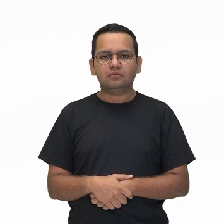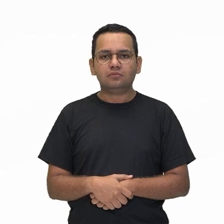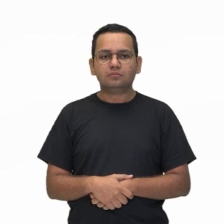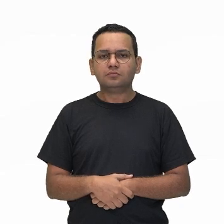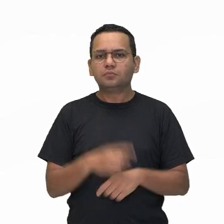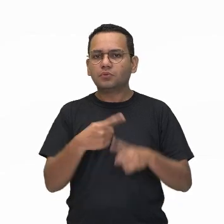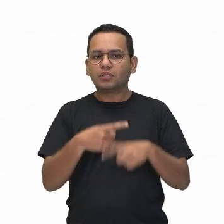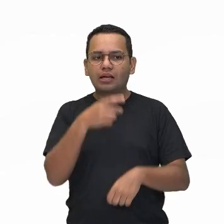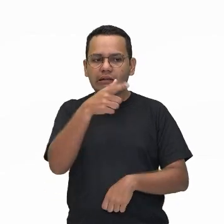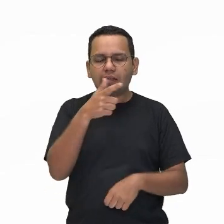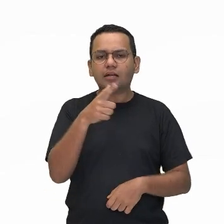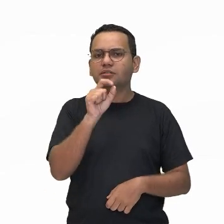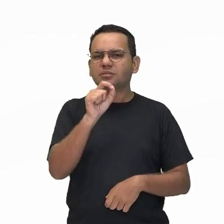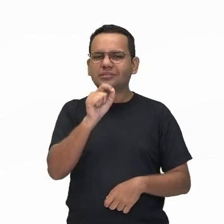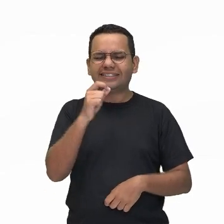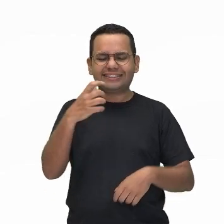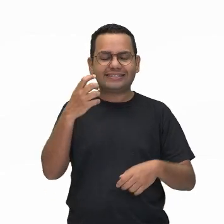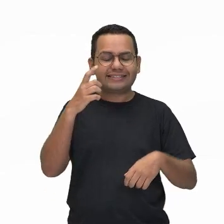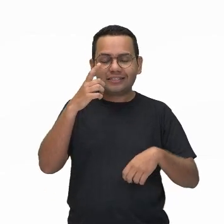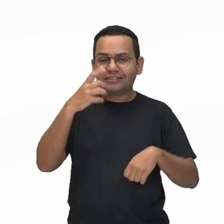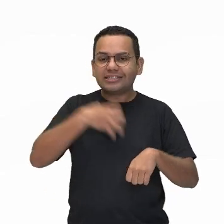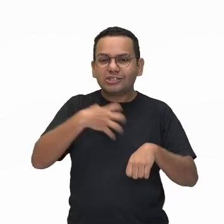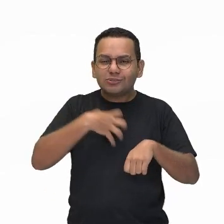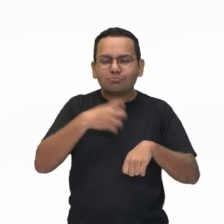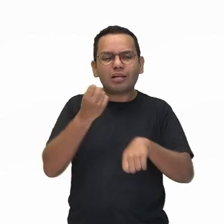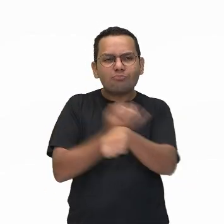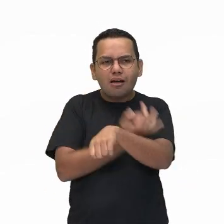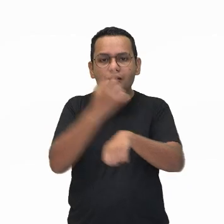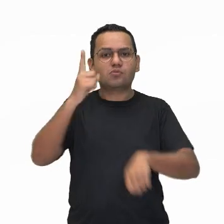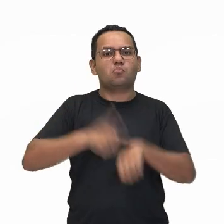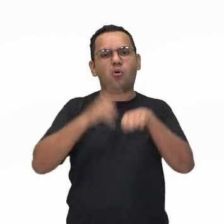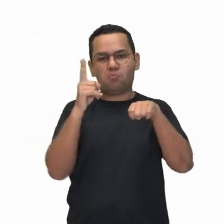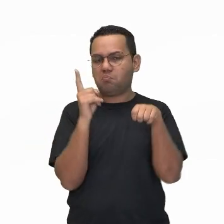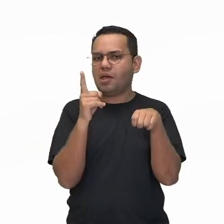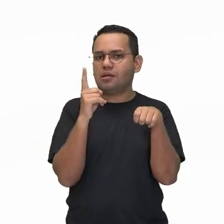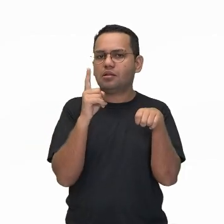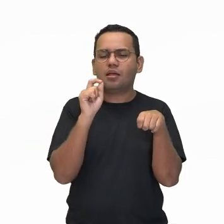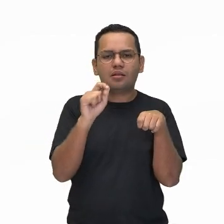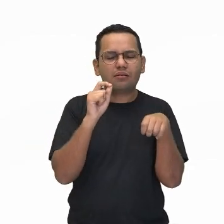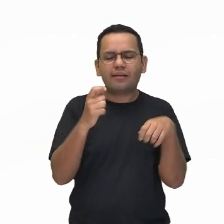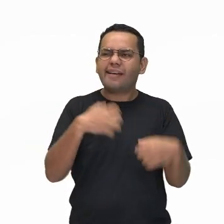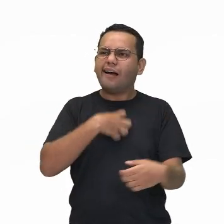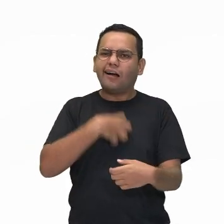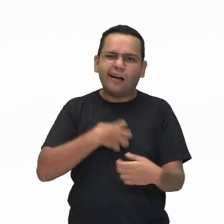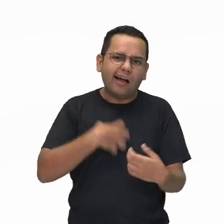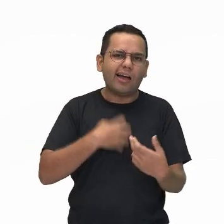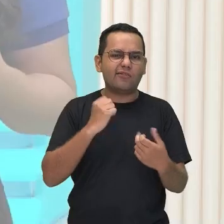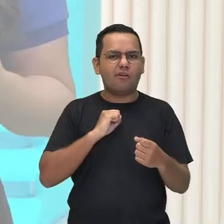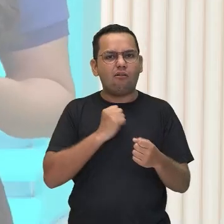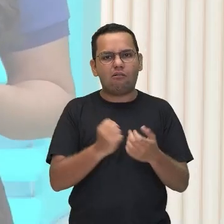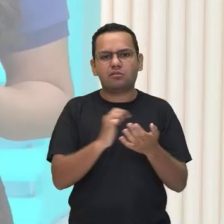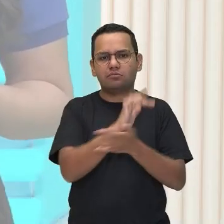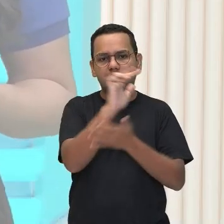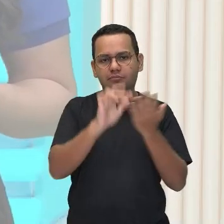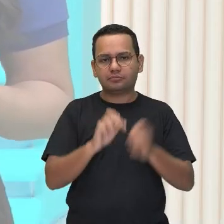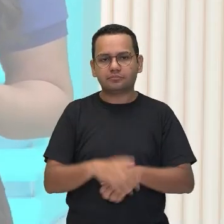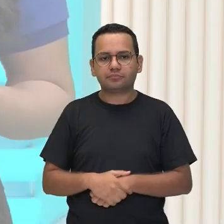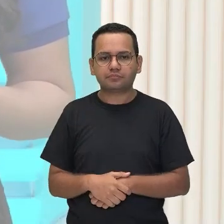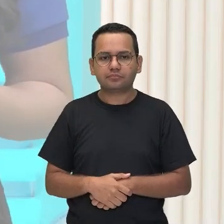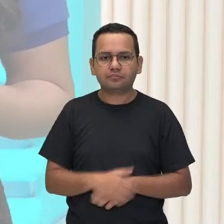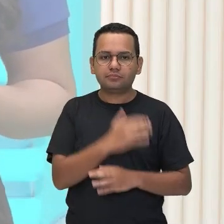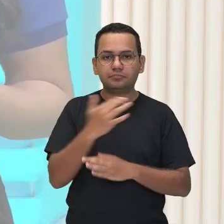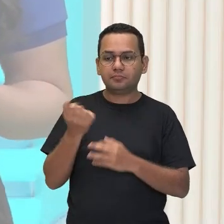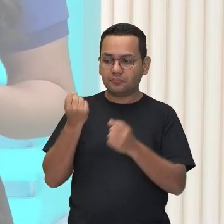sentimentos de raiva aversão e Ódio Ok então agora vamos falar sobre os aspectos